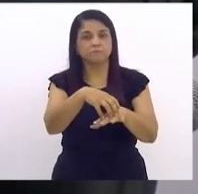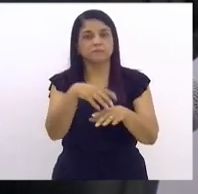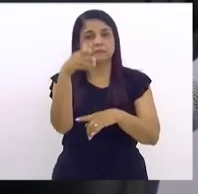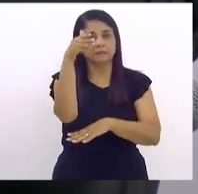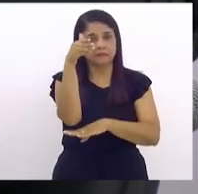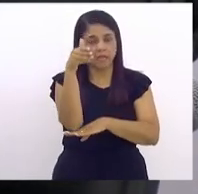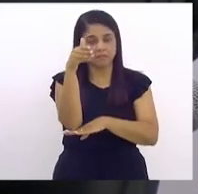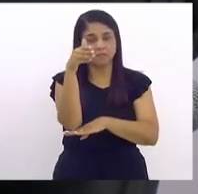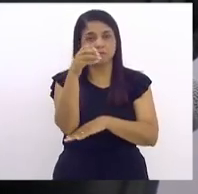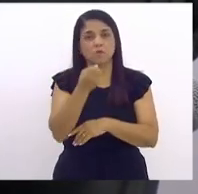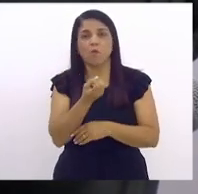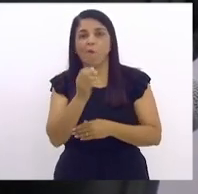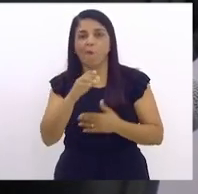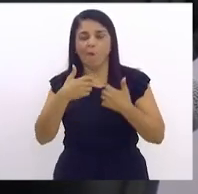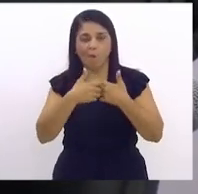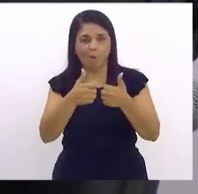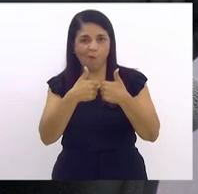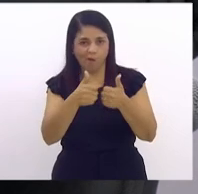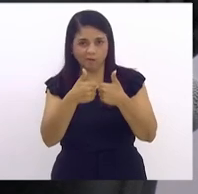ou transporte por